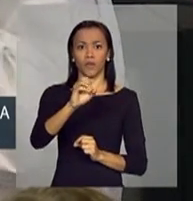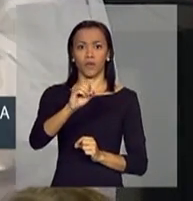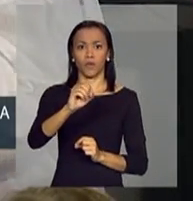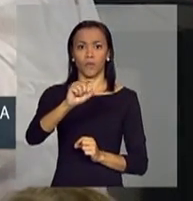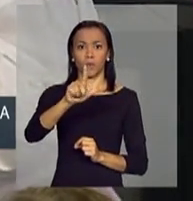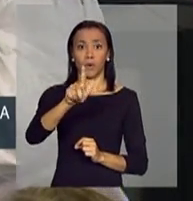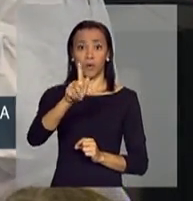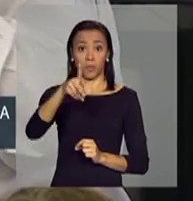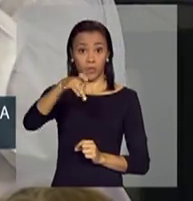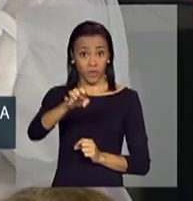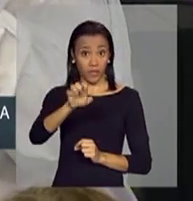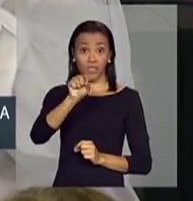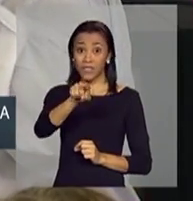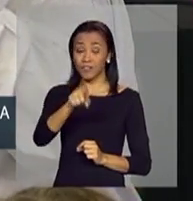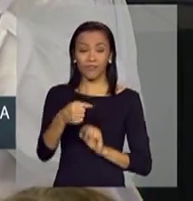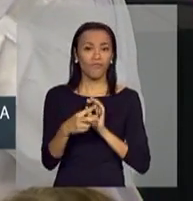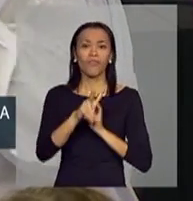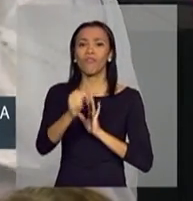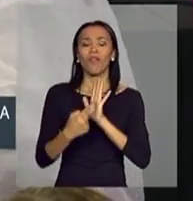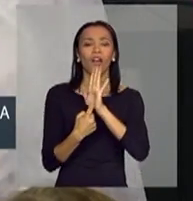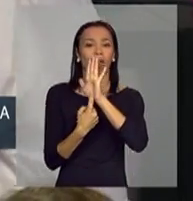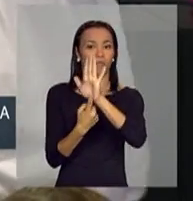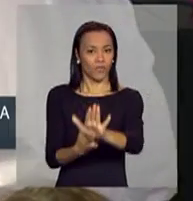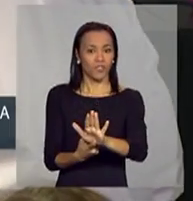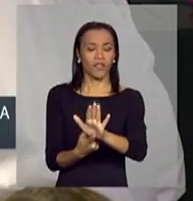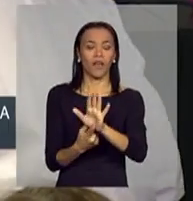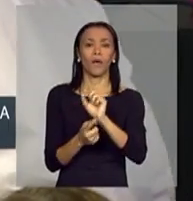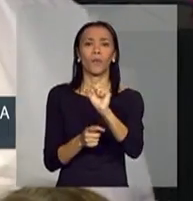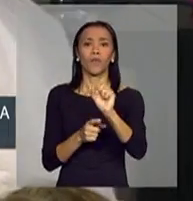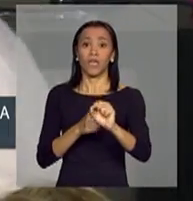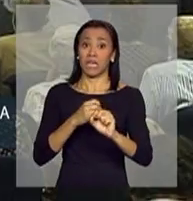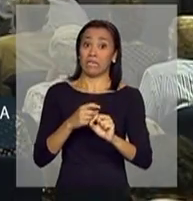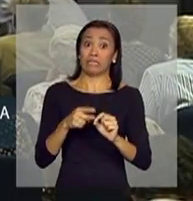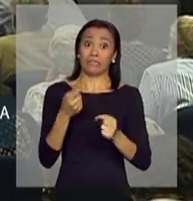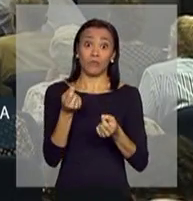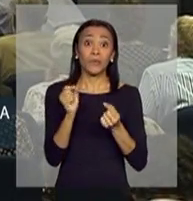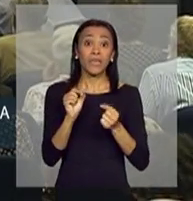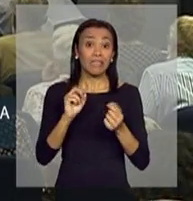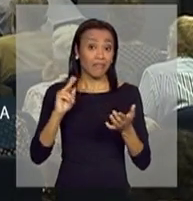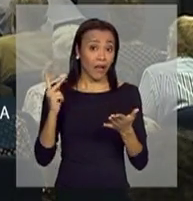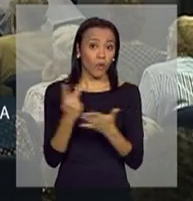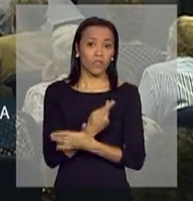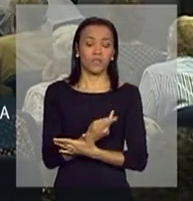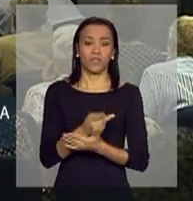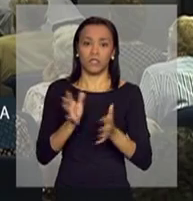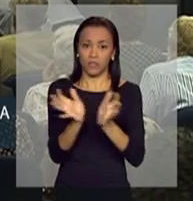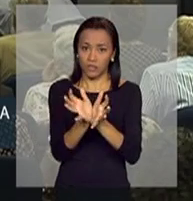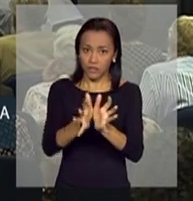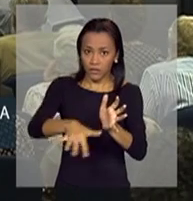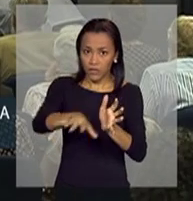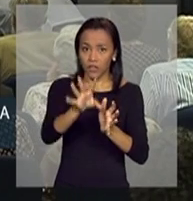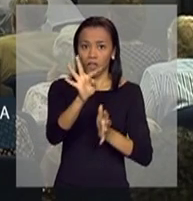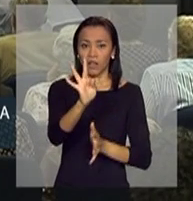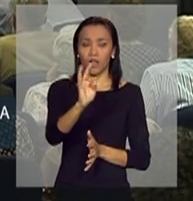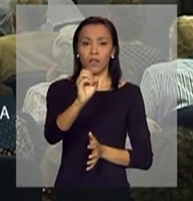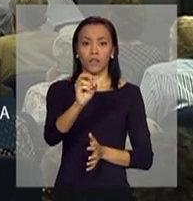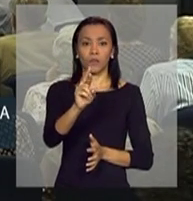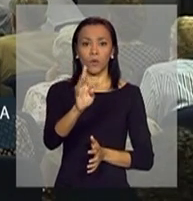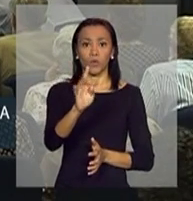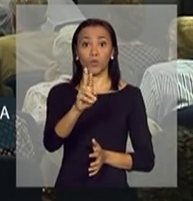não vai demonstrar o ponto da importância da tortura. A segunda coisa que eu gostaria de chamar a